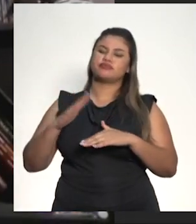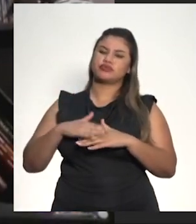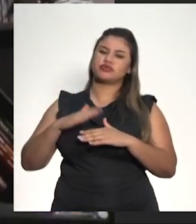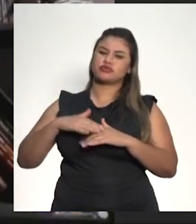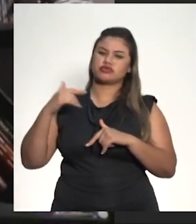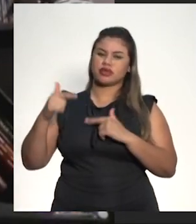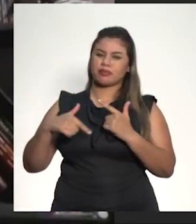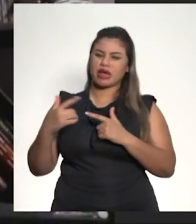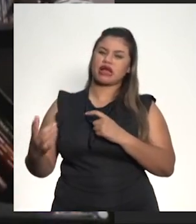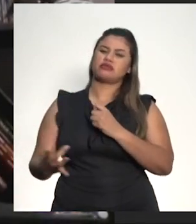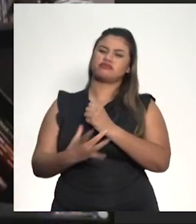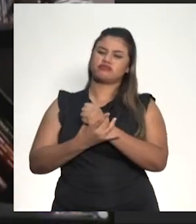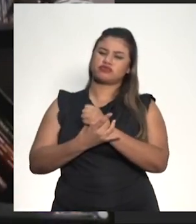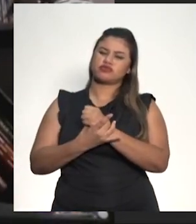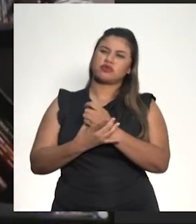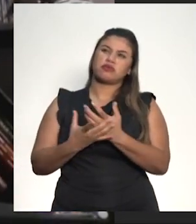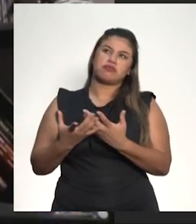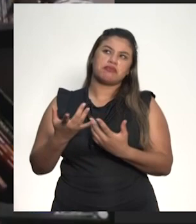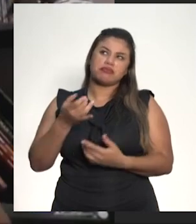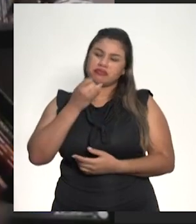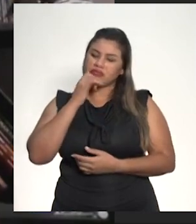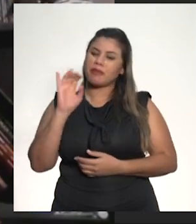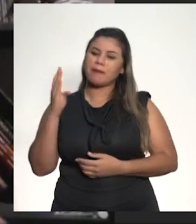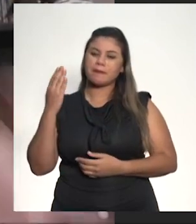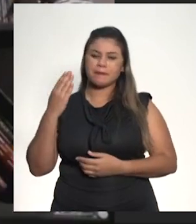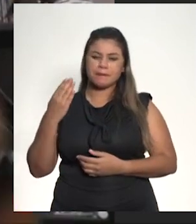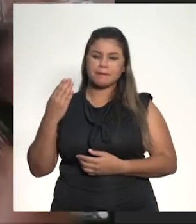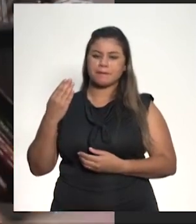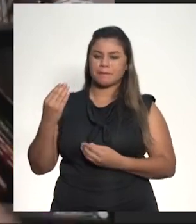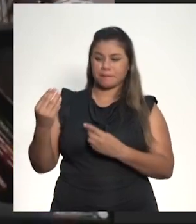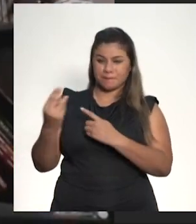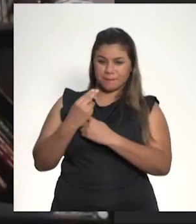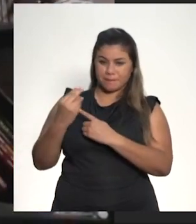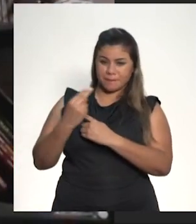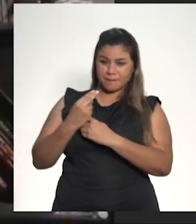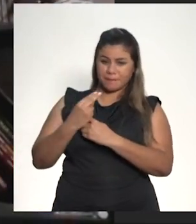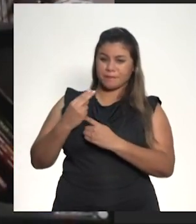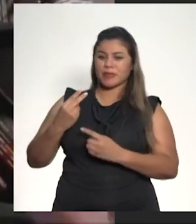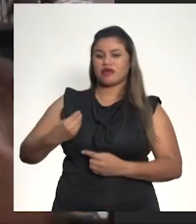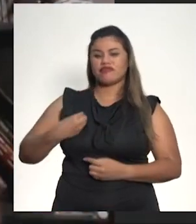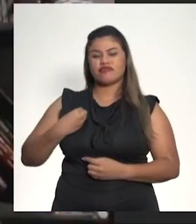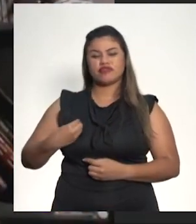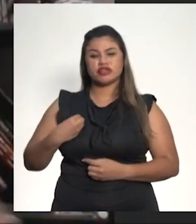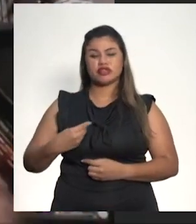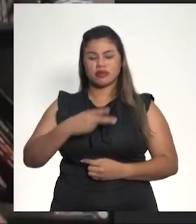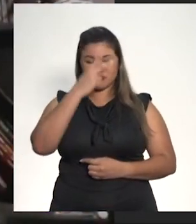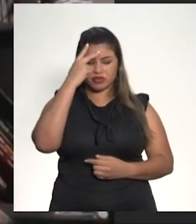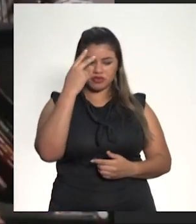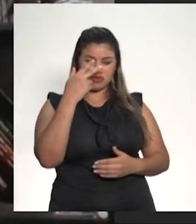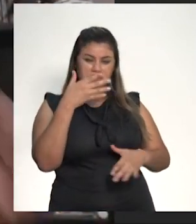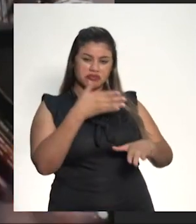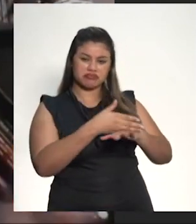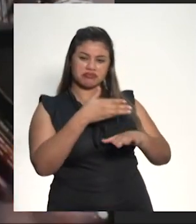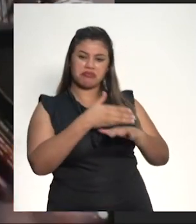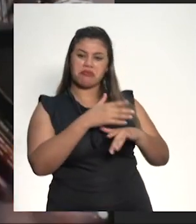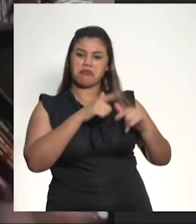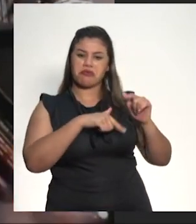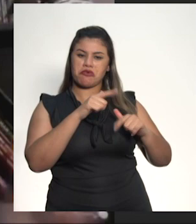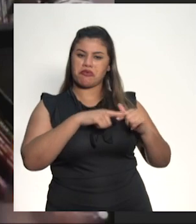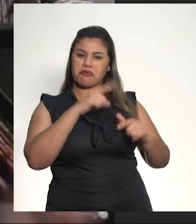uma segurança, por exemplo, biológica, com alguém que trabalha num escritório, né? Que não tem acesso ali a